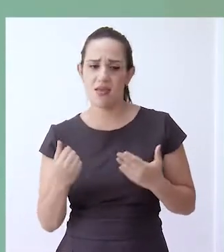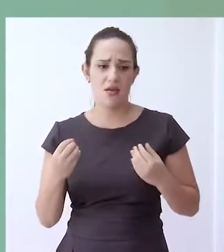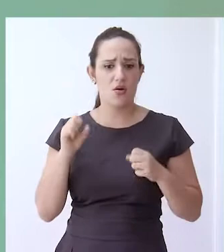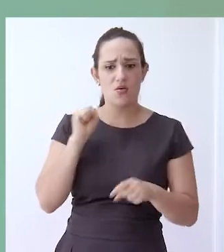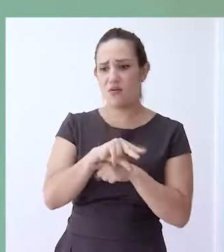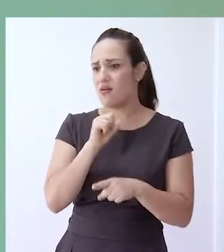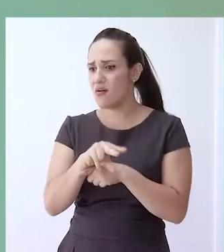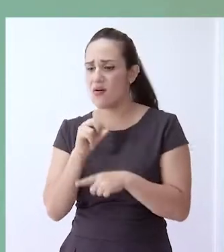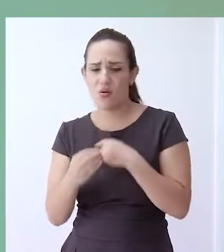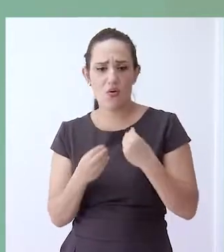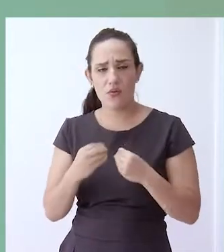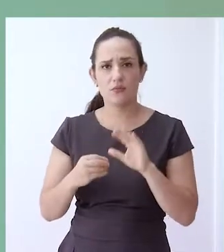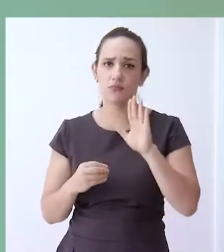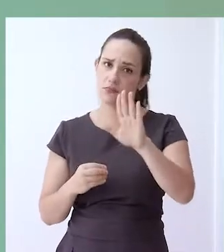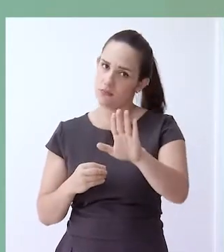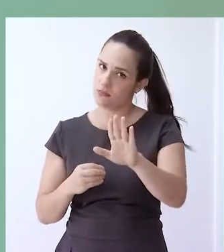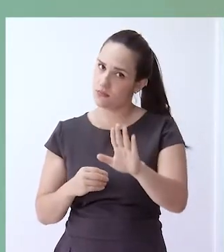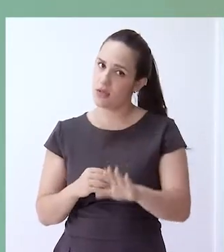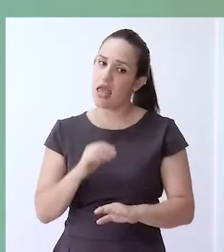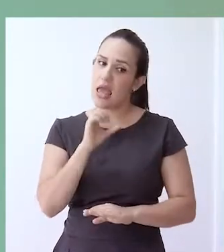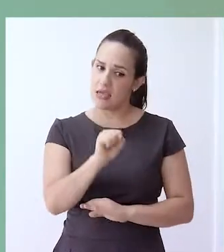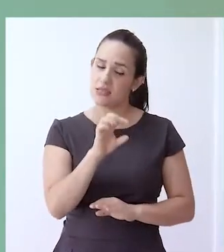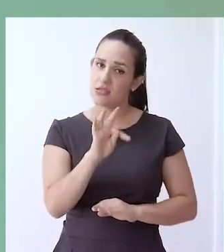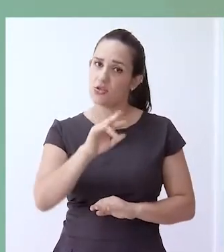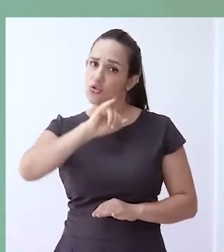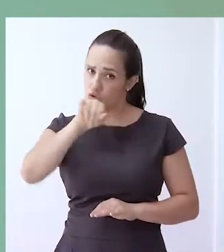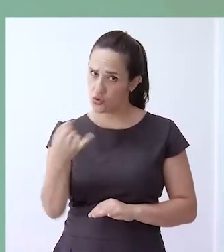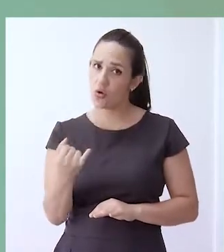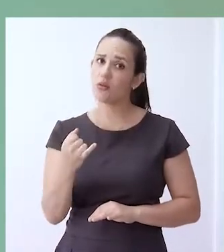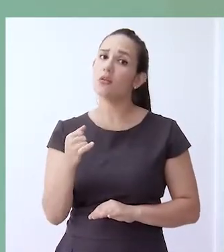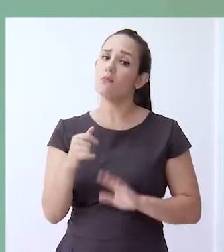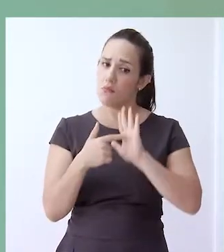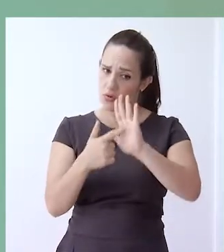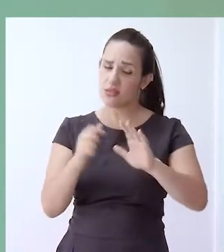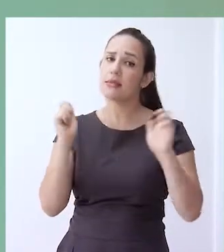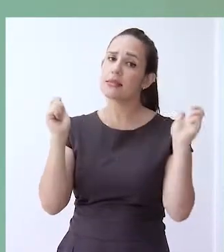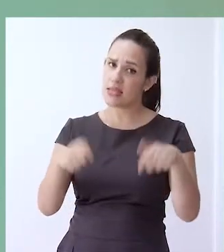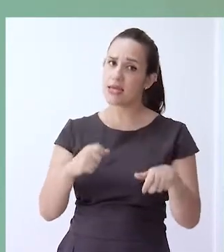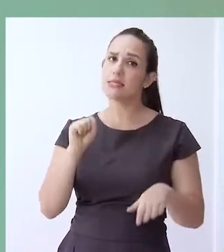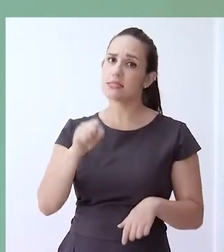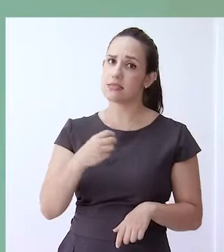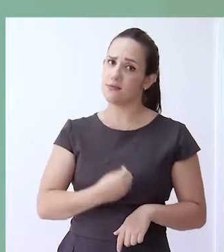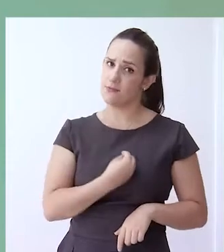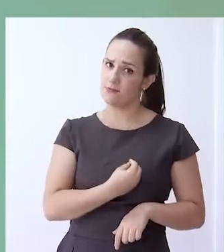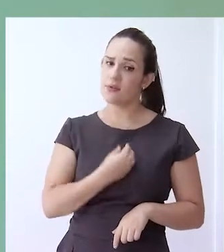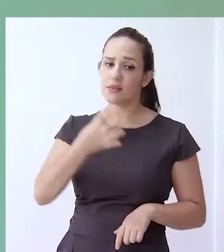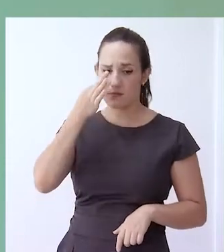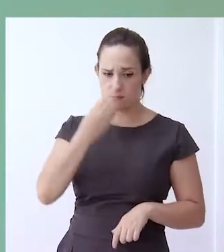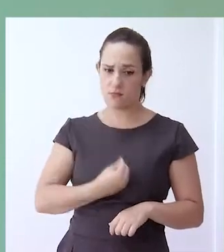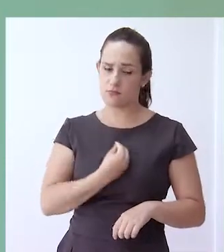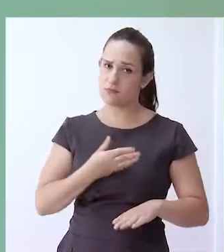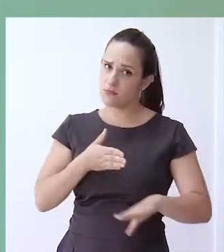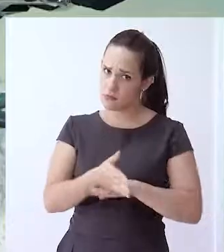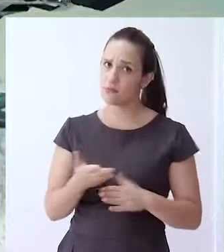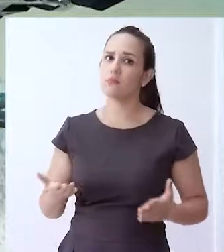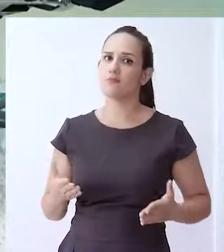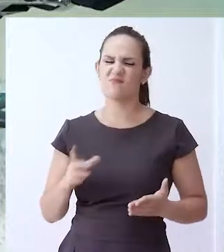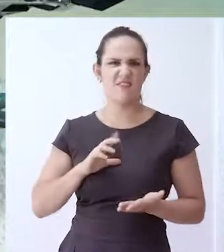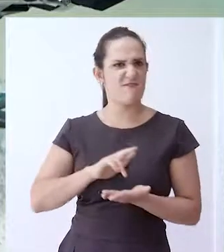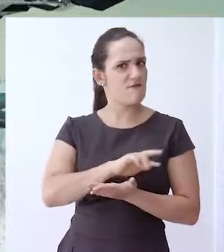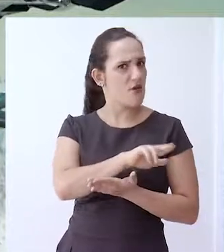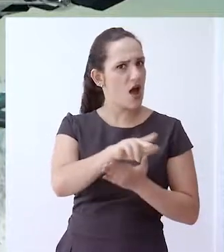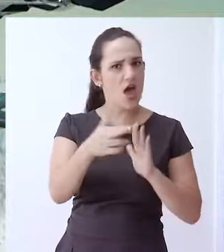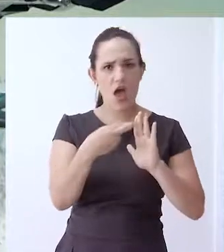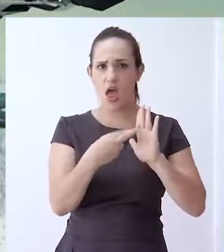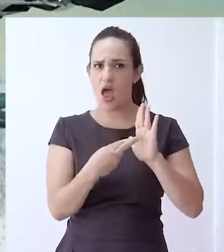pessoas. O Tribunal de Justiça é um exemplo, inclusive, de que é possível se fazer presencial mesmo diante da pandemia.